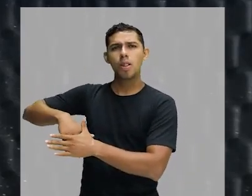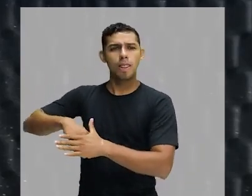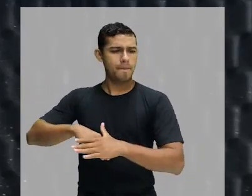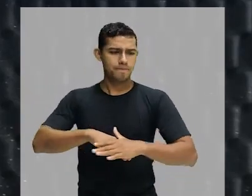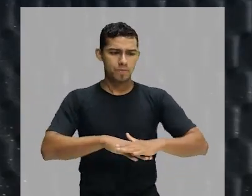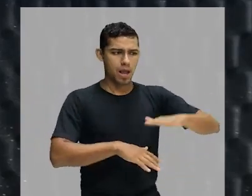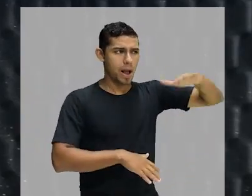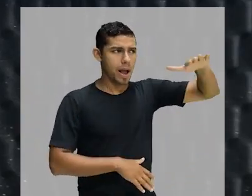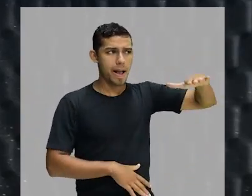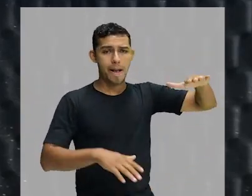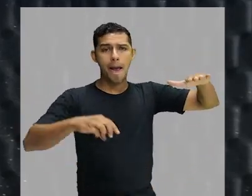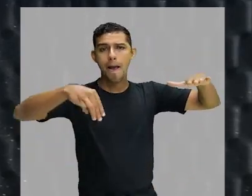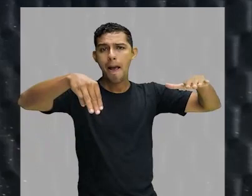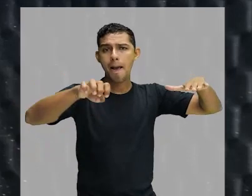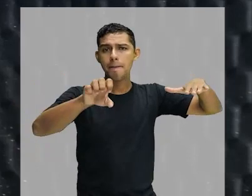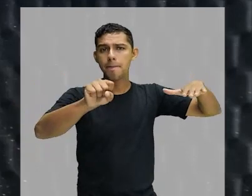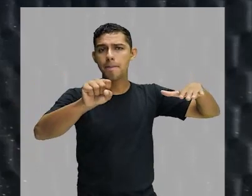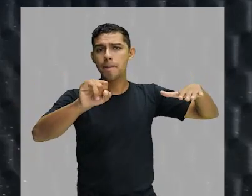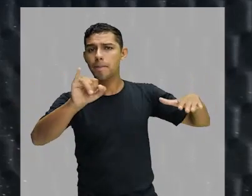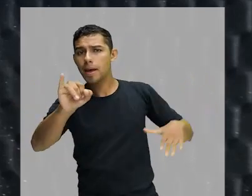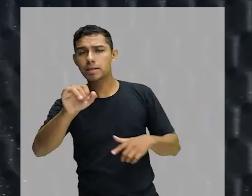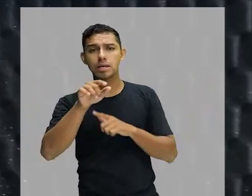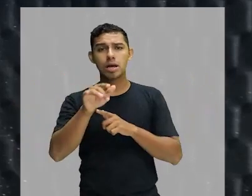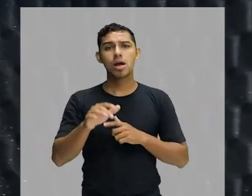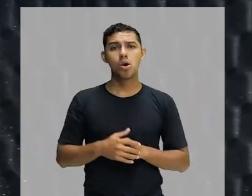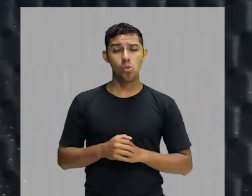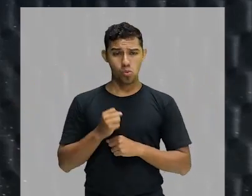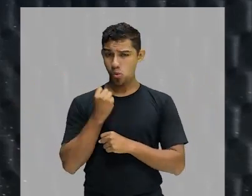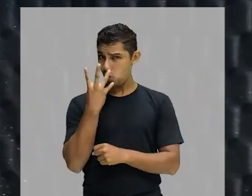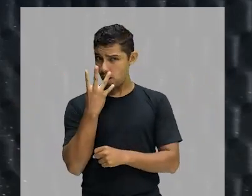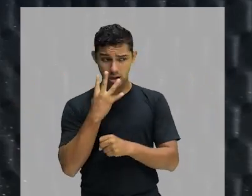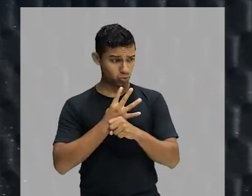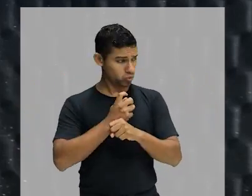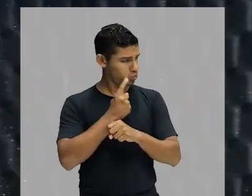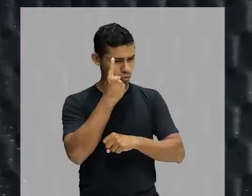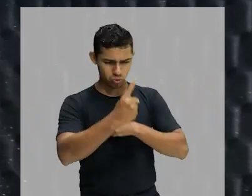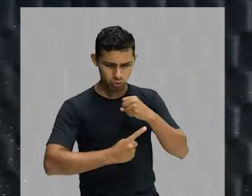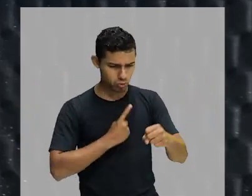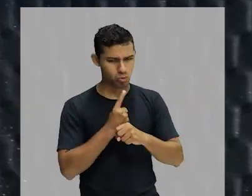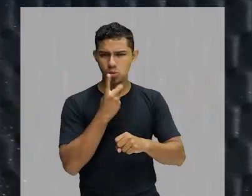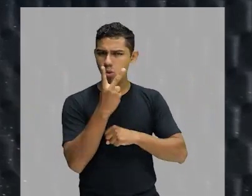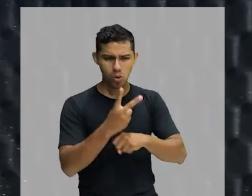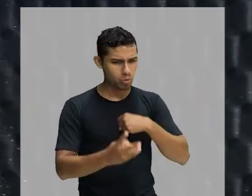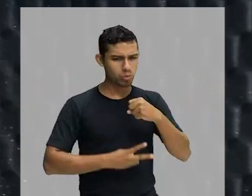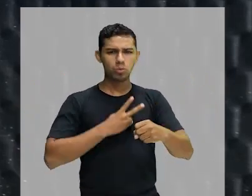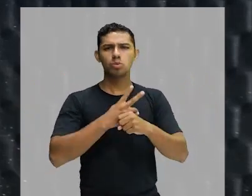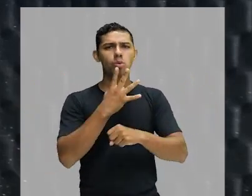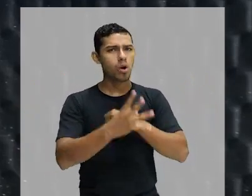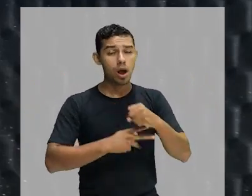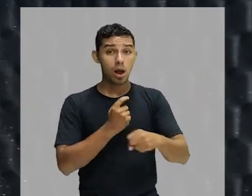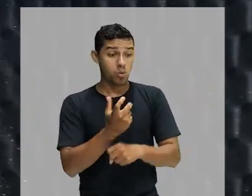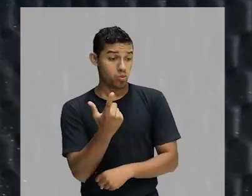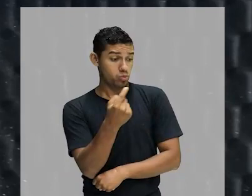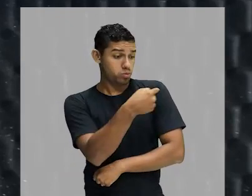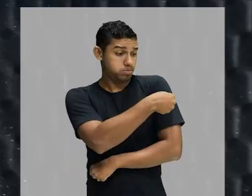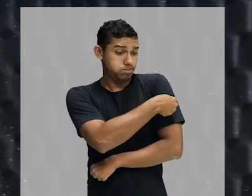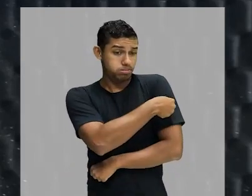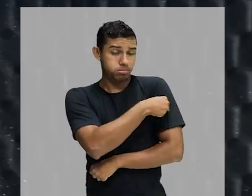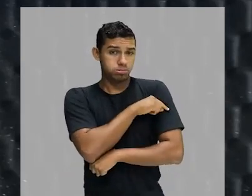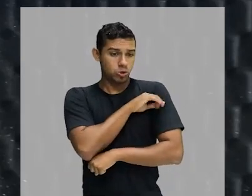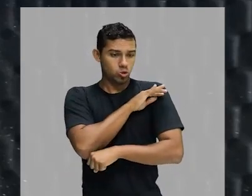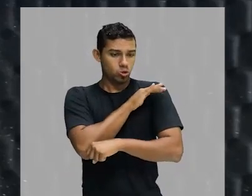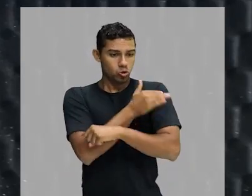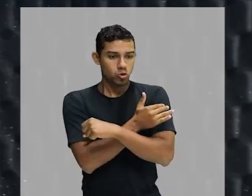Lionel Messi, durante 4 anos, ele utilizou algum tipo de hormônio para ajudar no seu